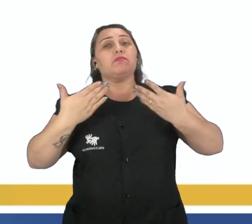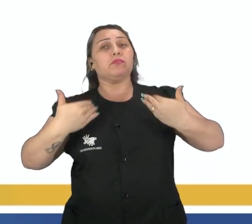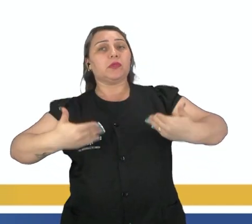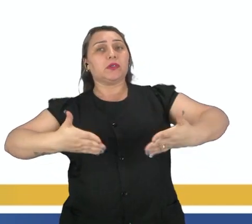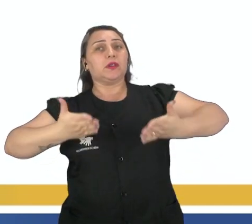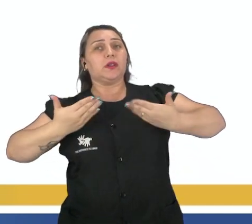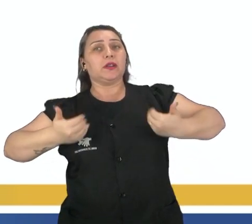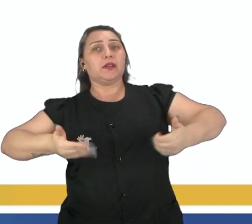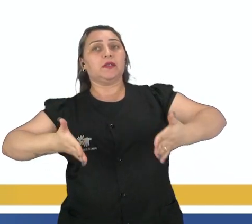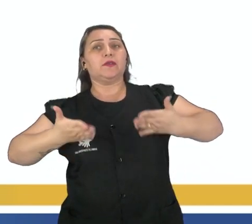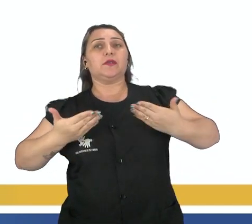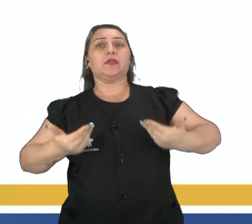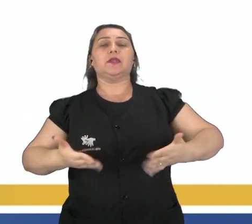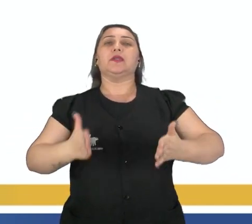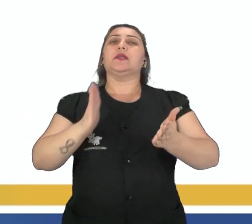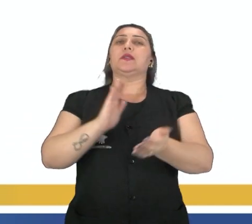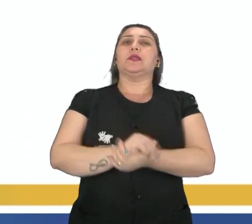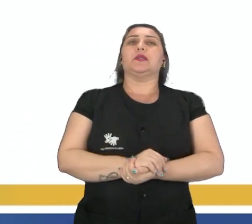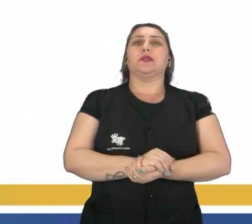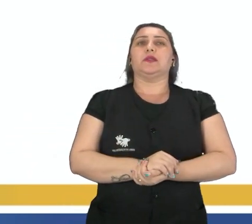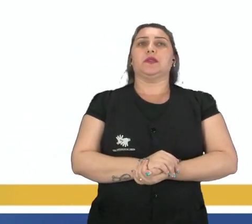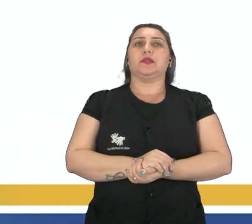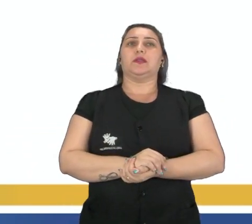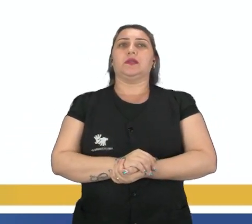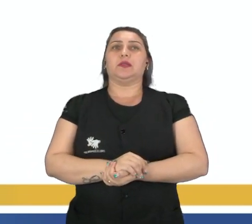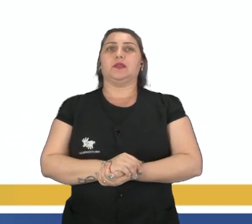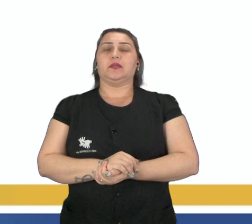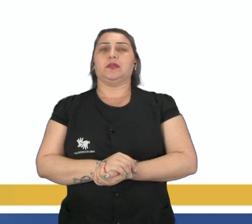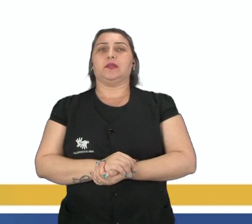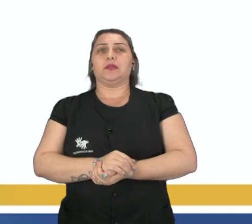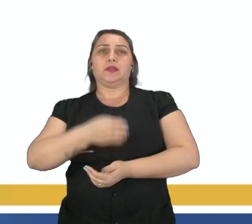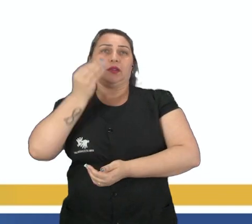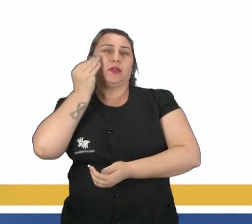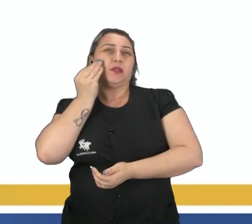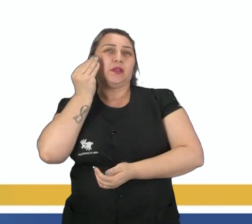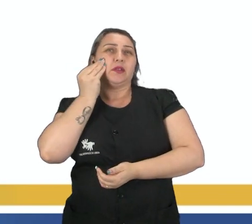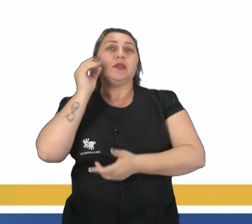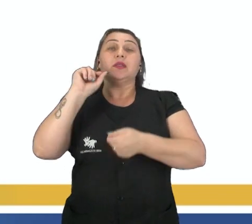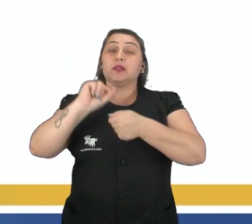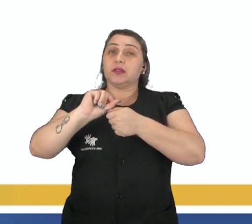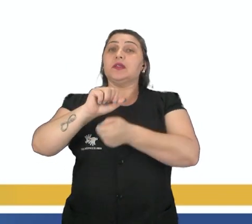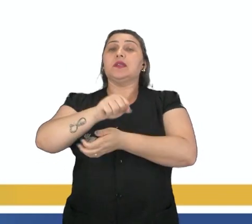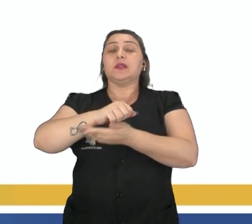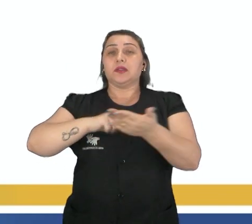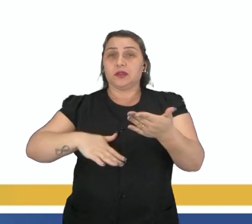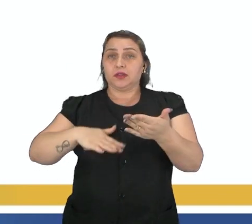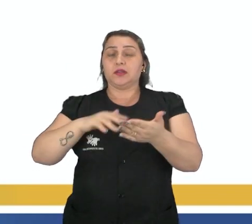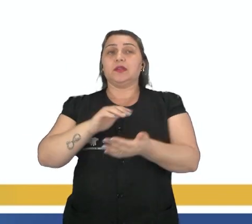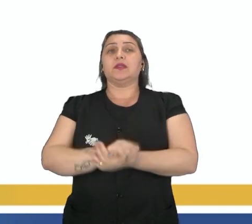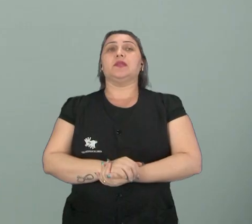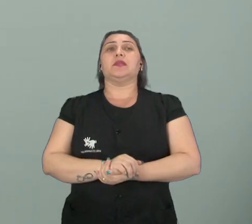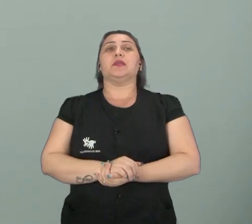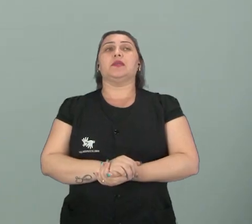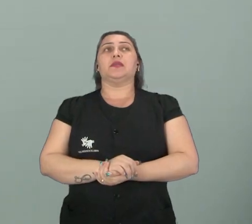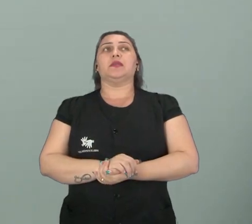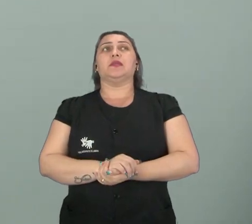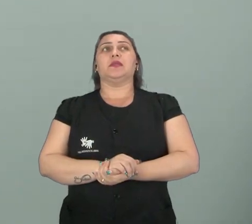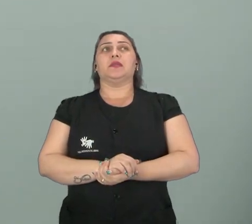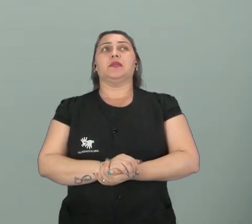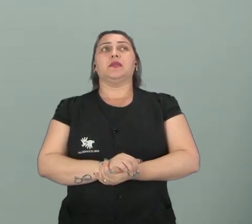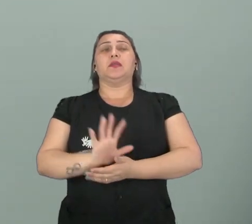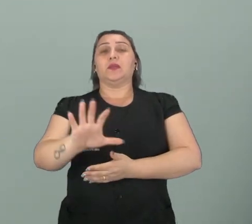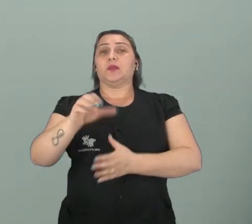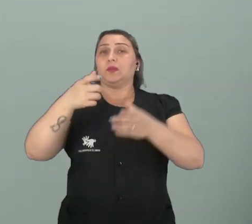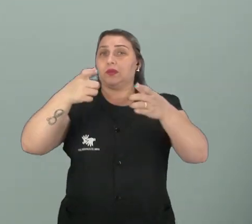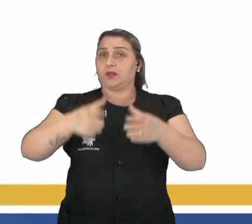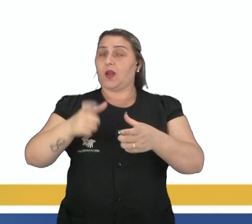tendem a afundar, que é menos densas tendem a flutuar. Então, vocês vão tentar fazer esse exercício aí, né? Vão pegar um